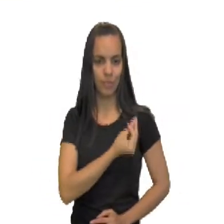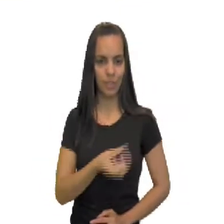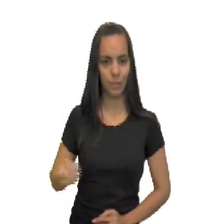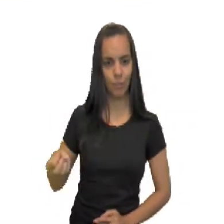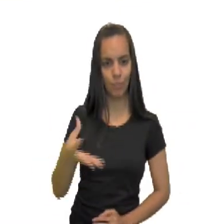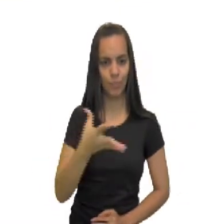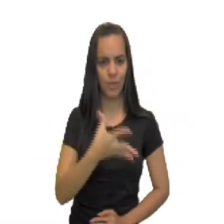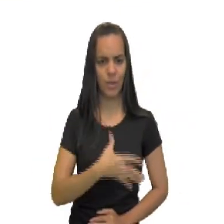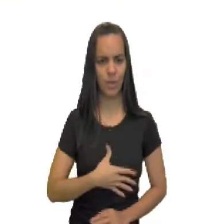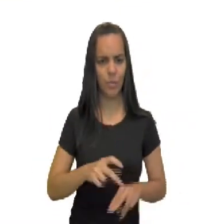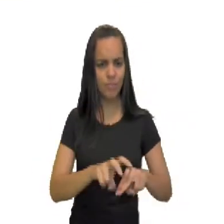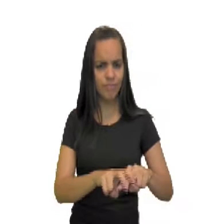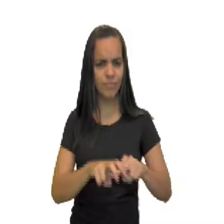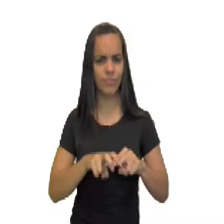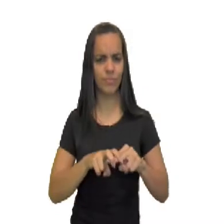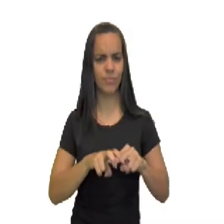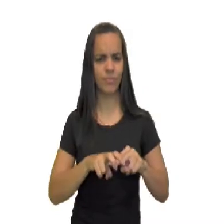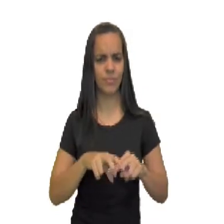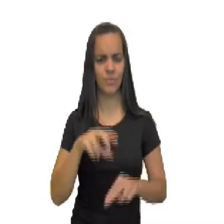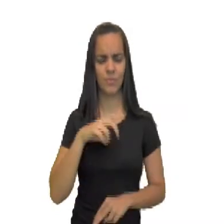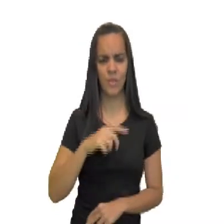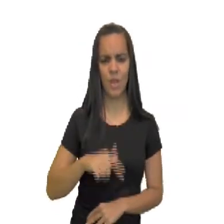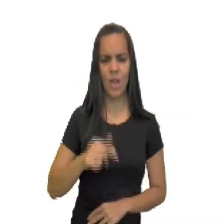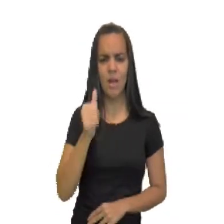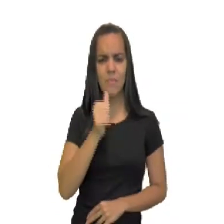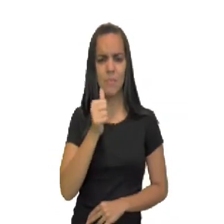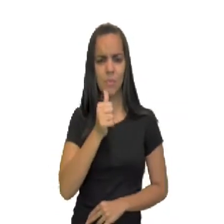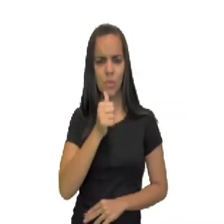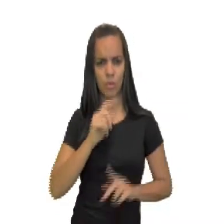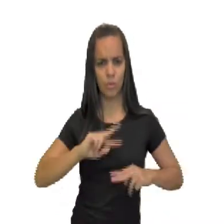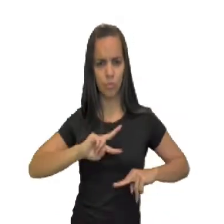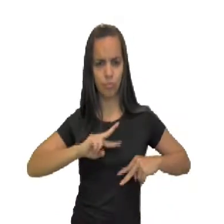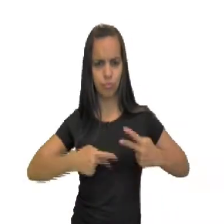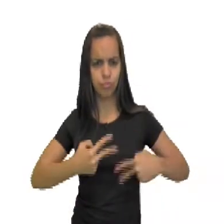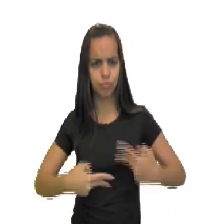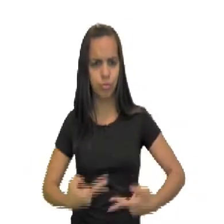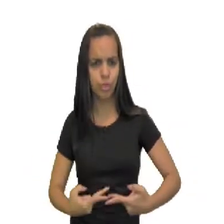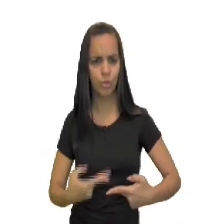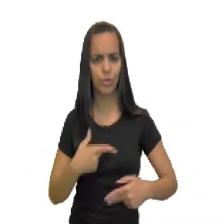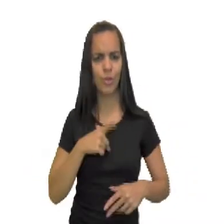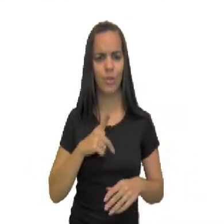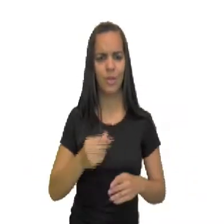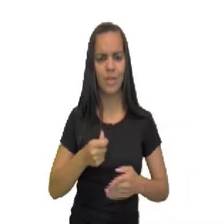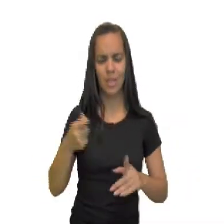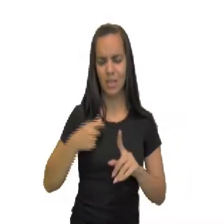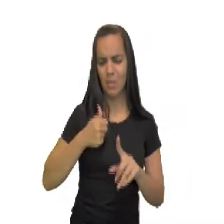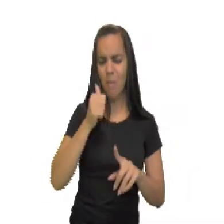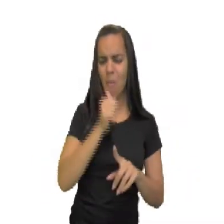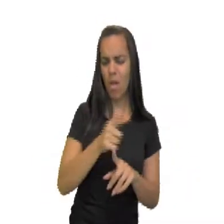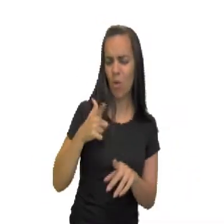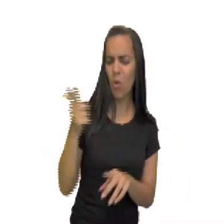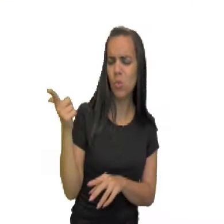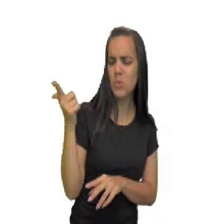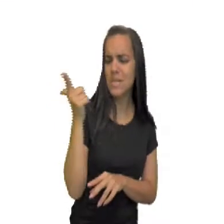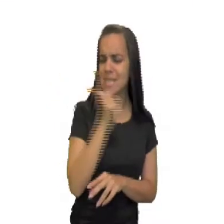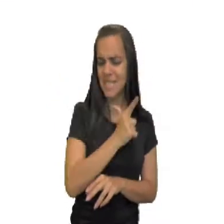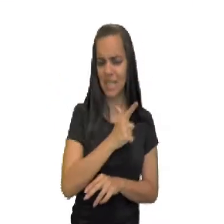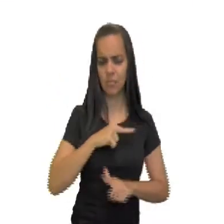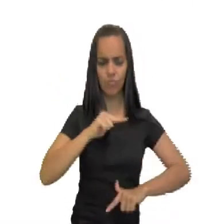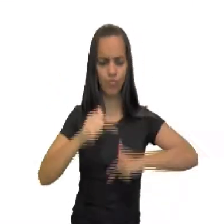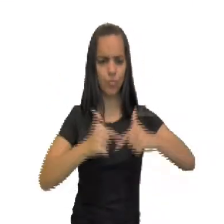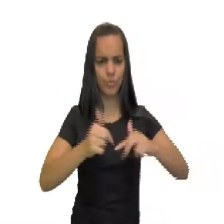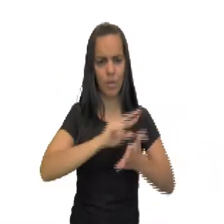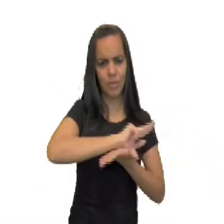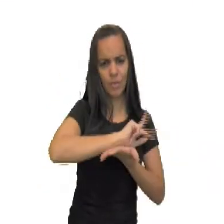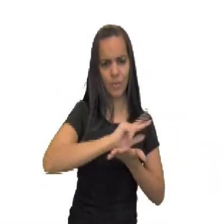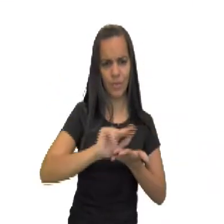Por isso, ela é um ser único. Além disso, ela se desdobra em várias